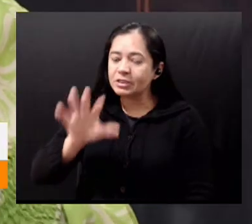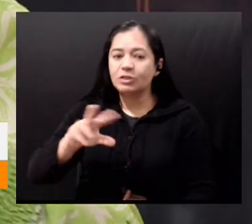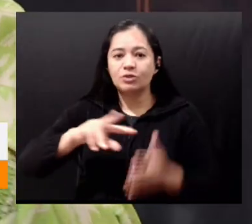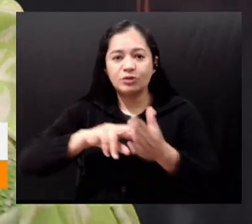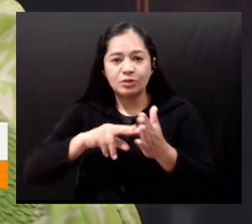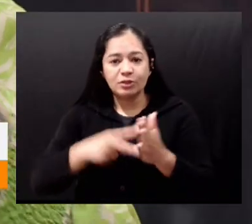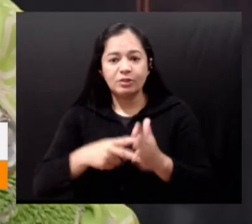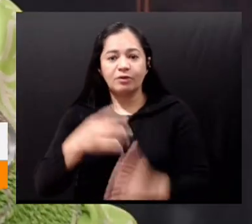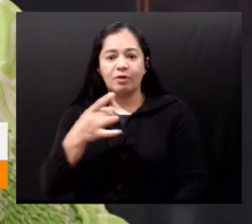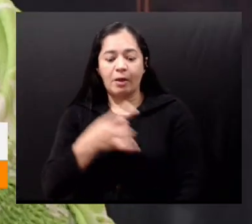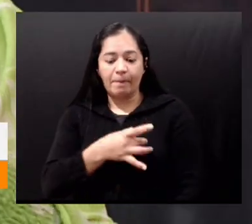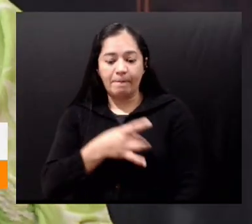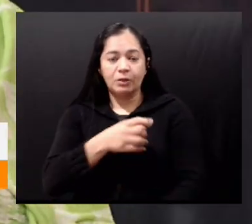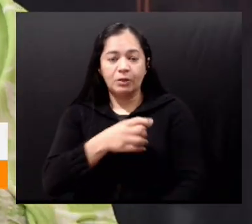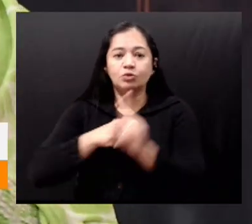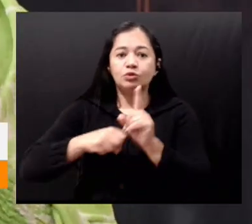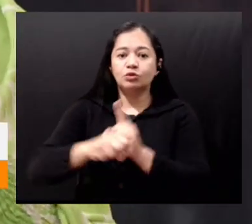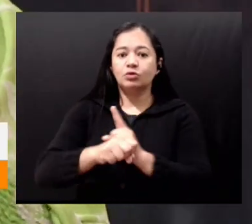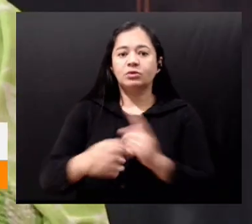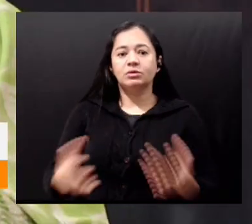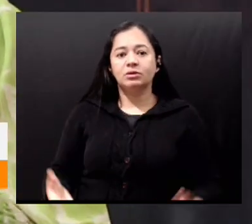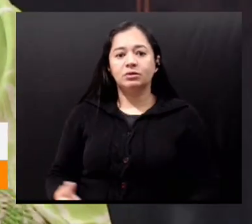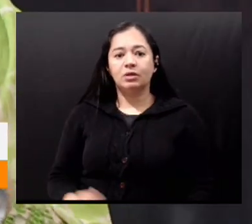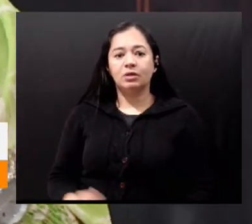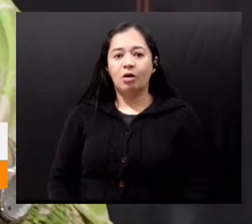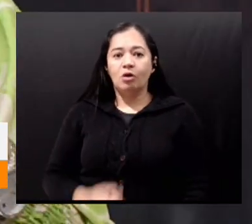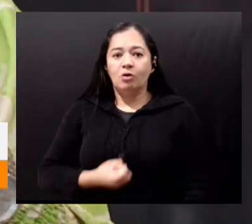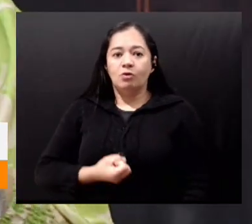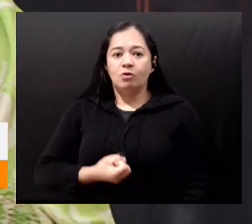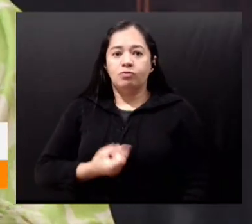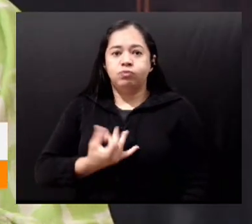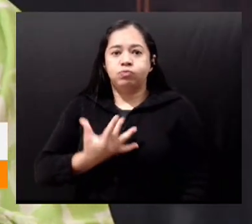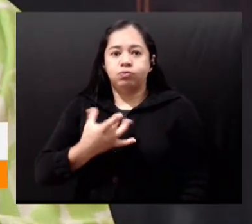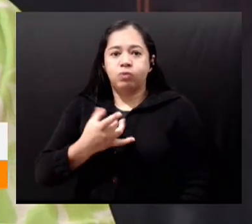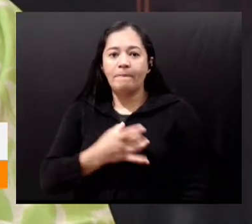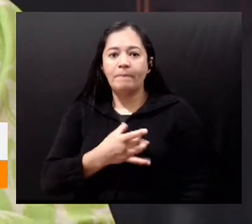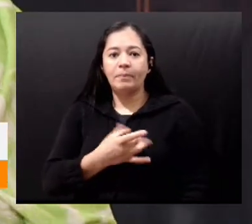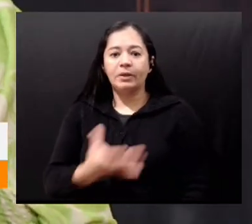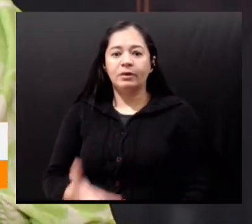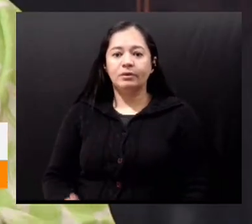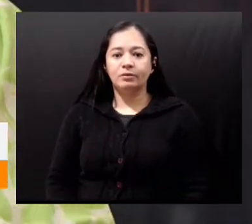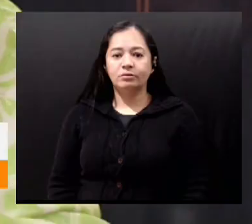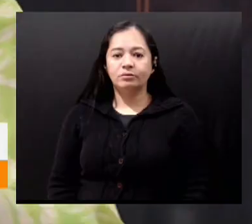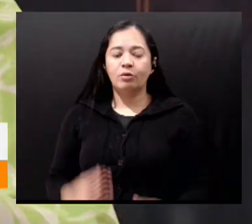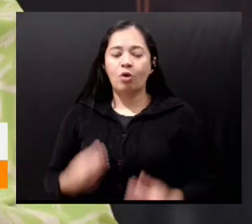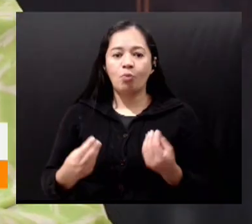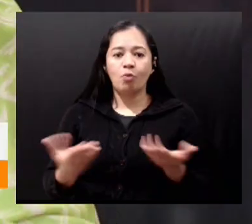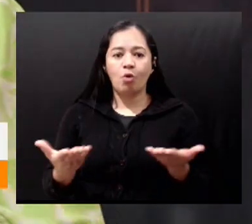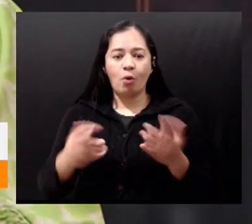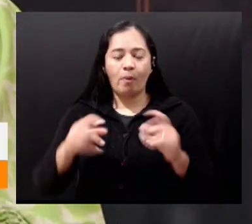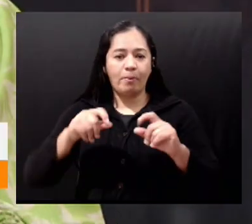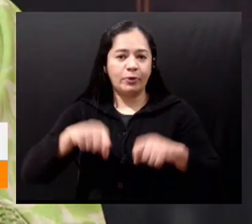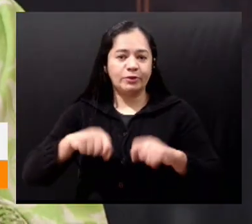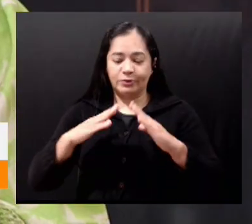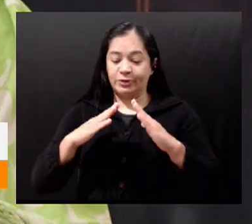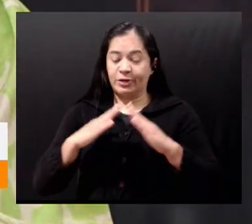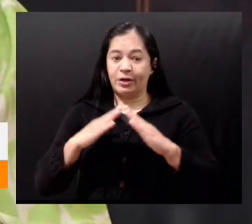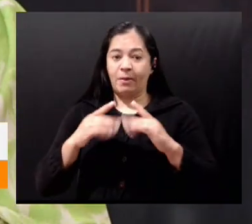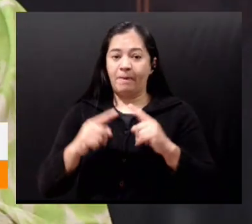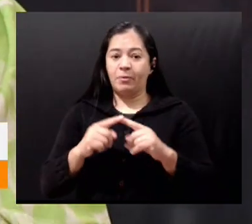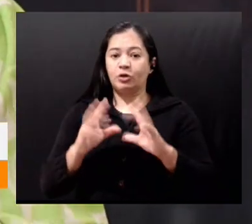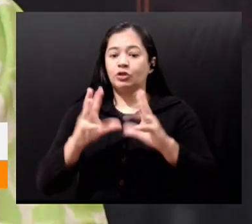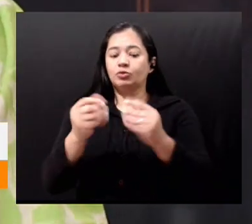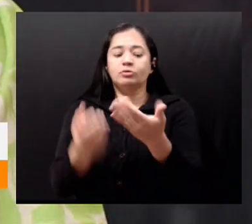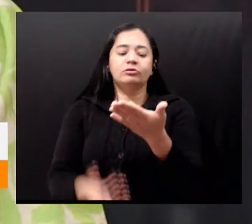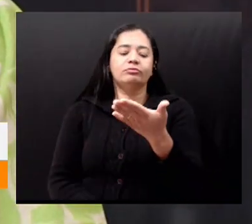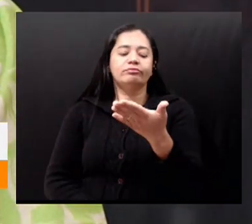tem ma e com essa possibilidade de ficar em casa hoje, né? Porque tá tudo aqui na palma da mão, eles